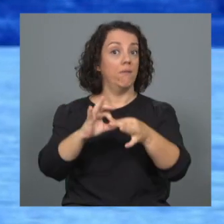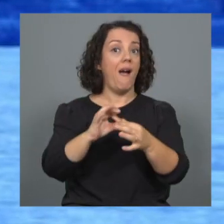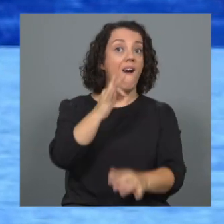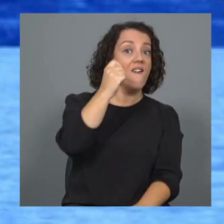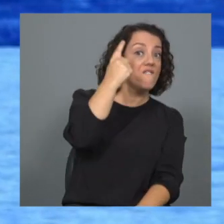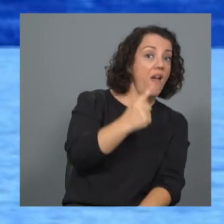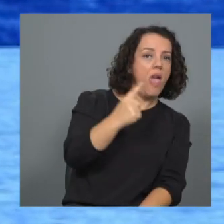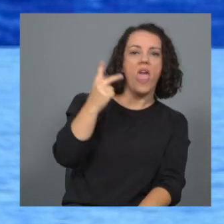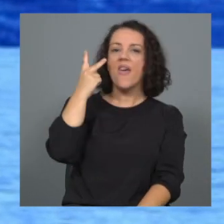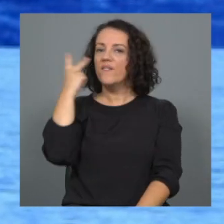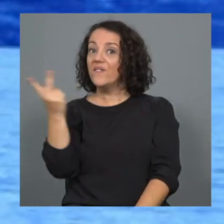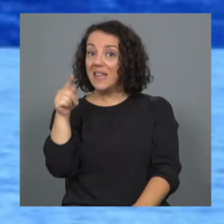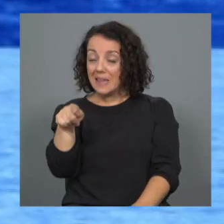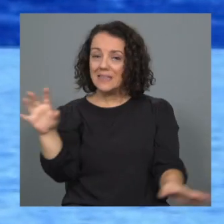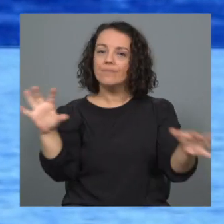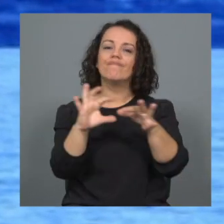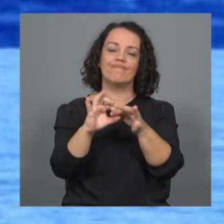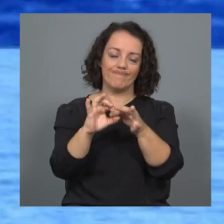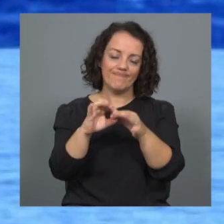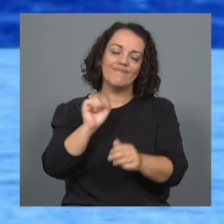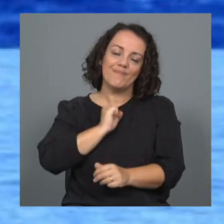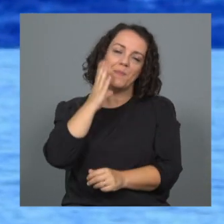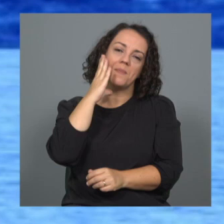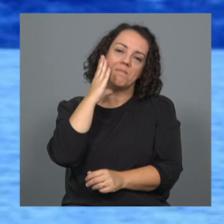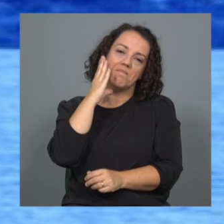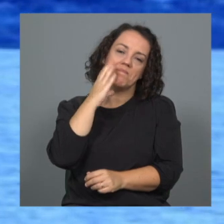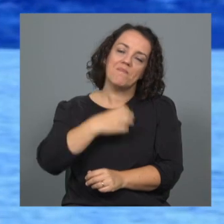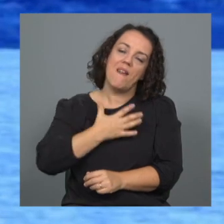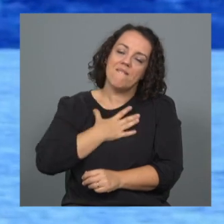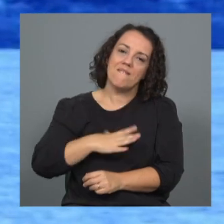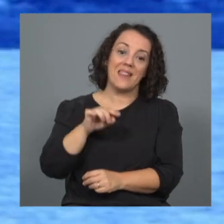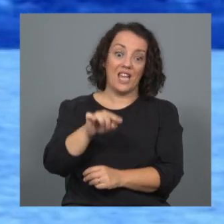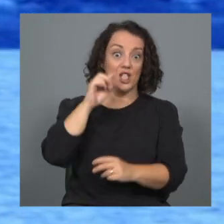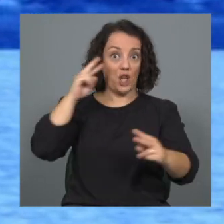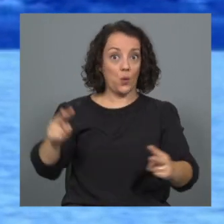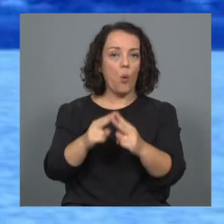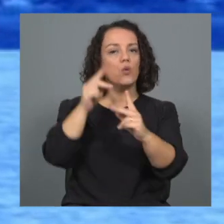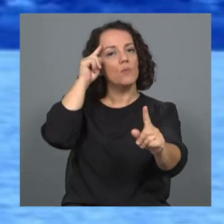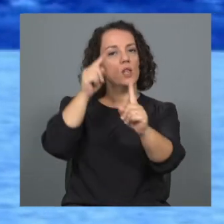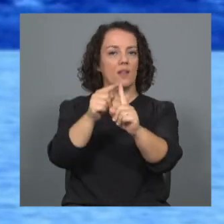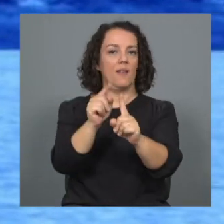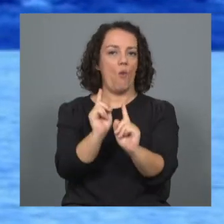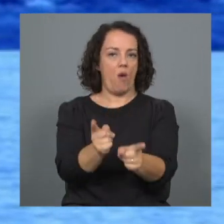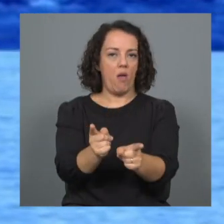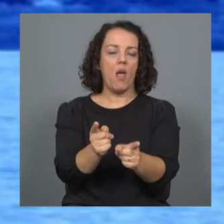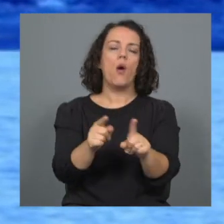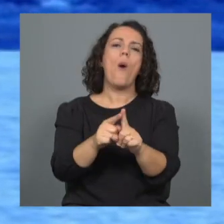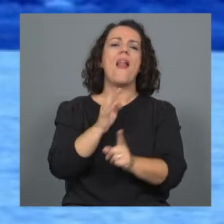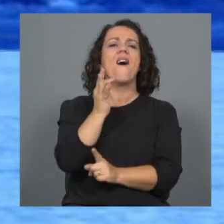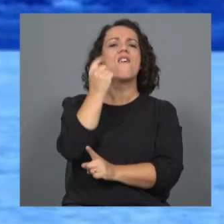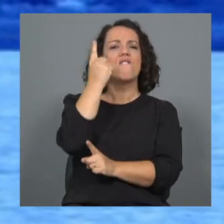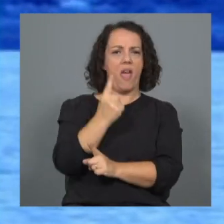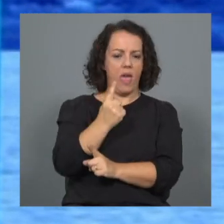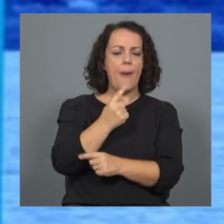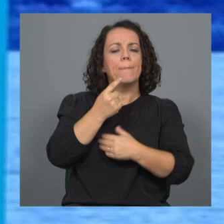desejamos nós que seja tornada também muito visível neste encontro que vamos fazer. Portanto, a fé não é uma coisa pessoal, mas não